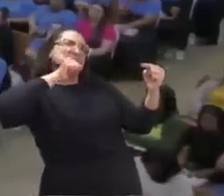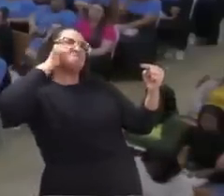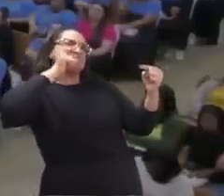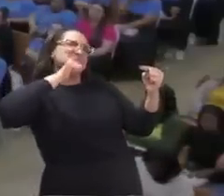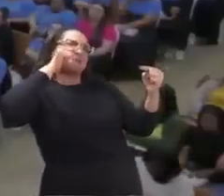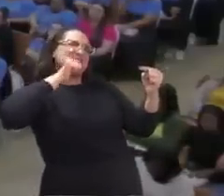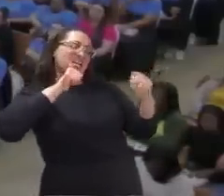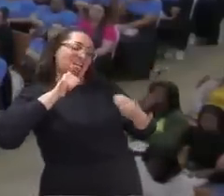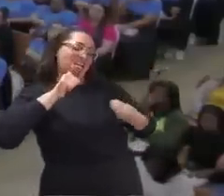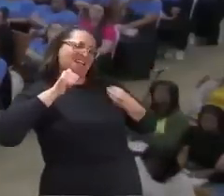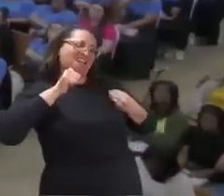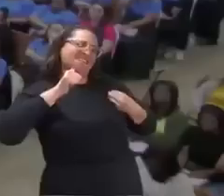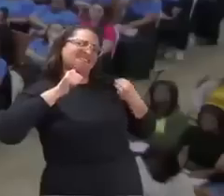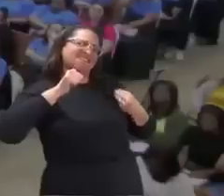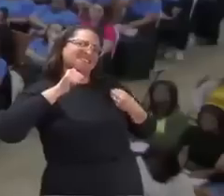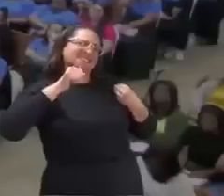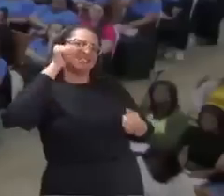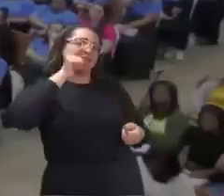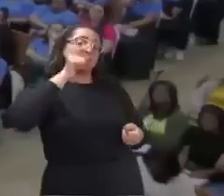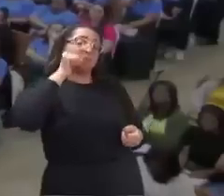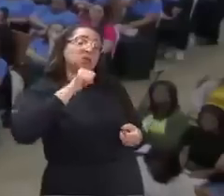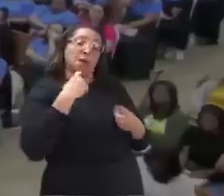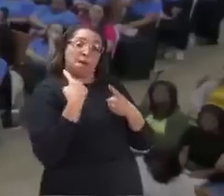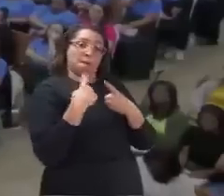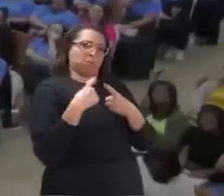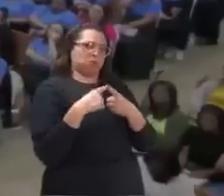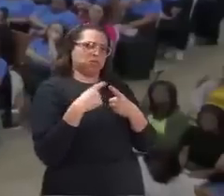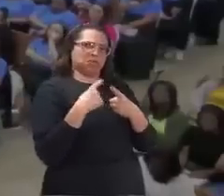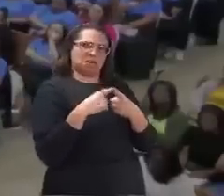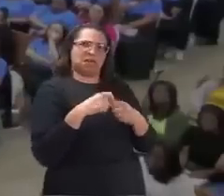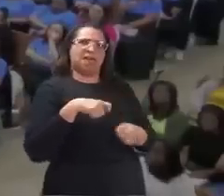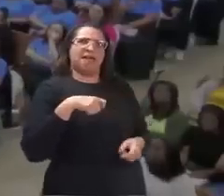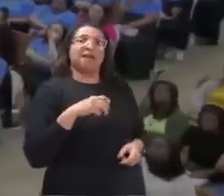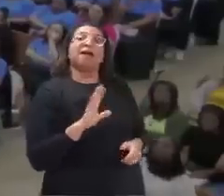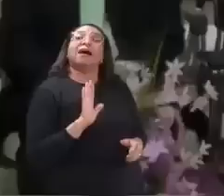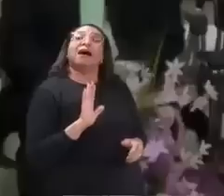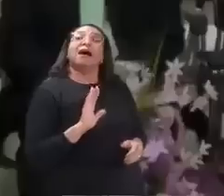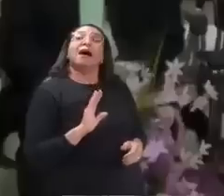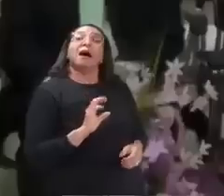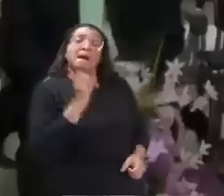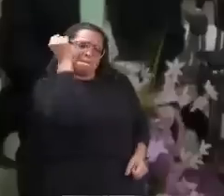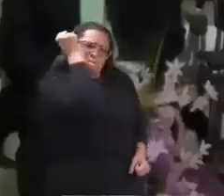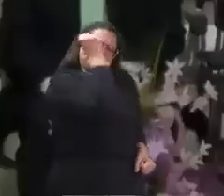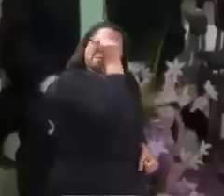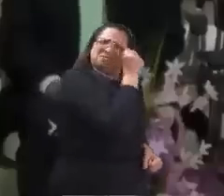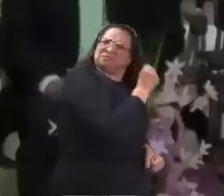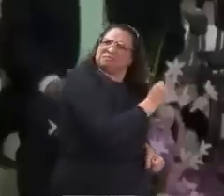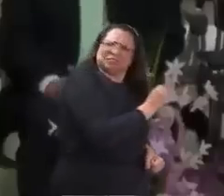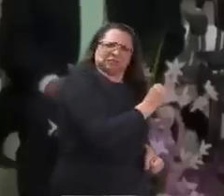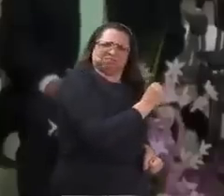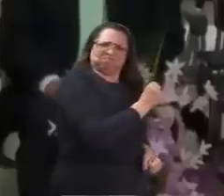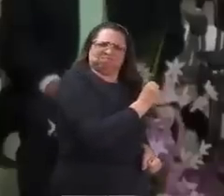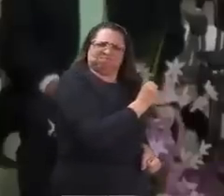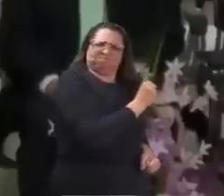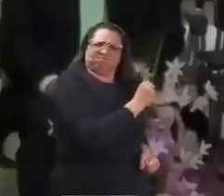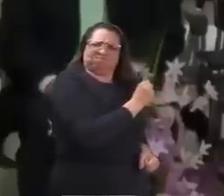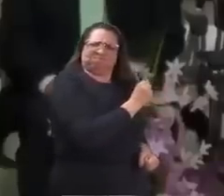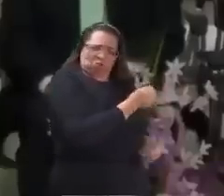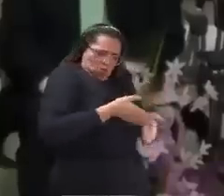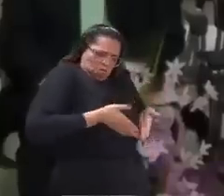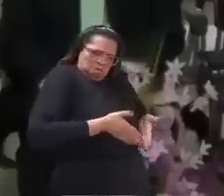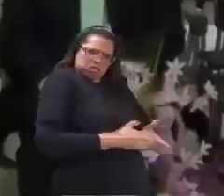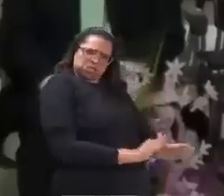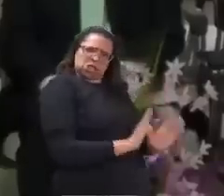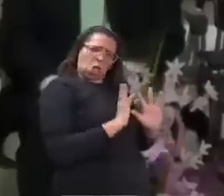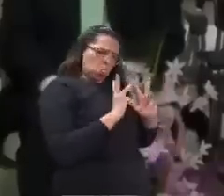A ordem suprema era matar todos os meninos. Isso aniquilava o projeto.